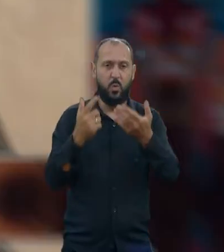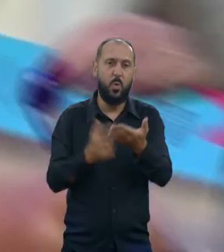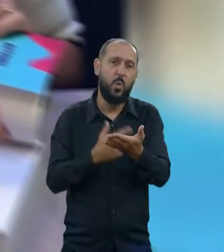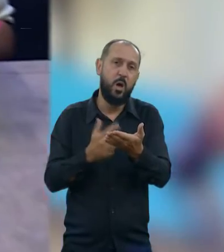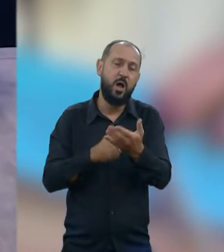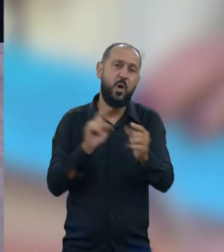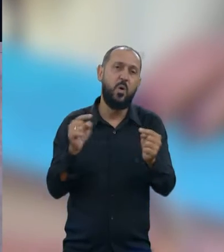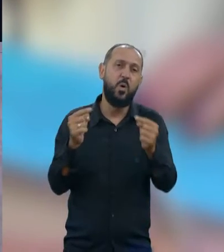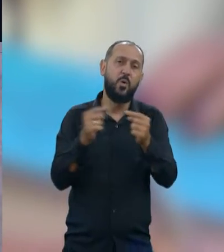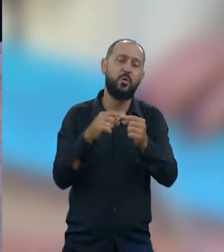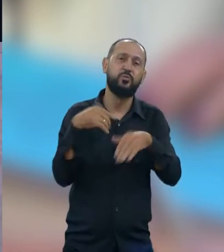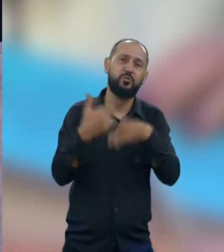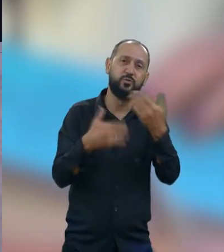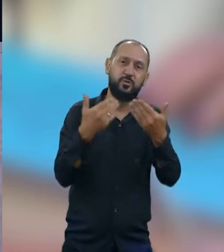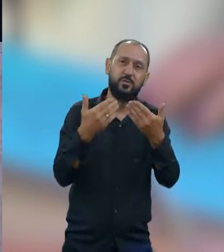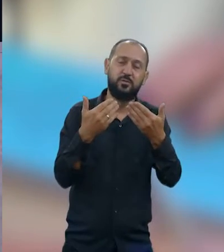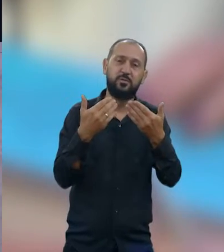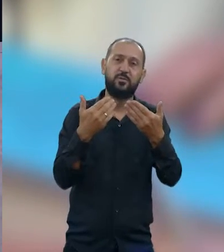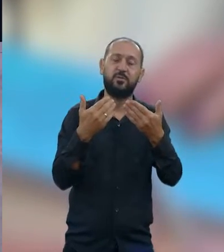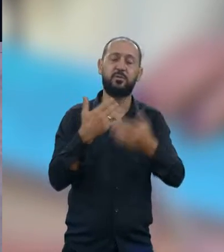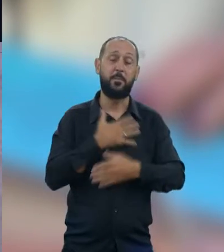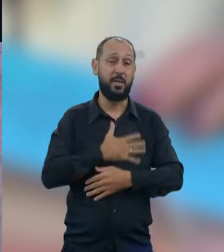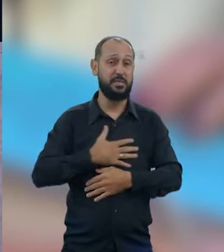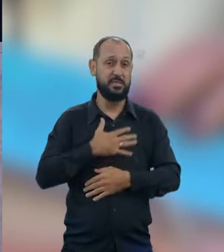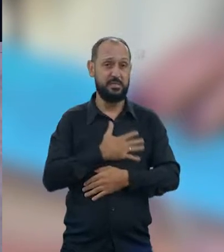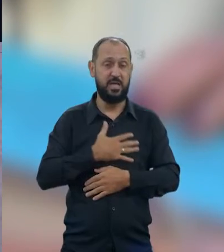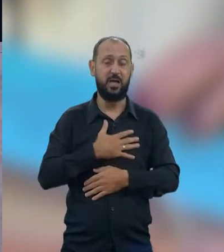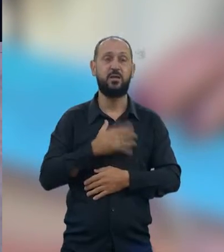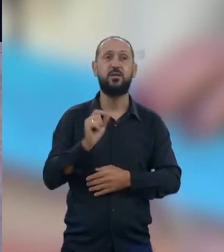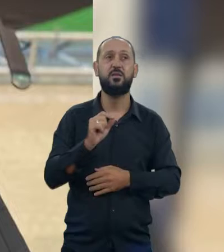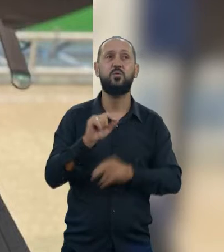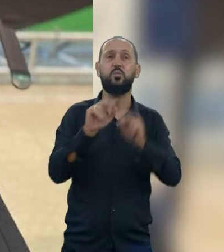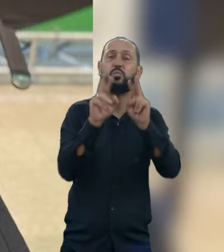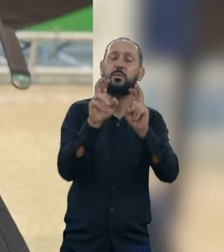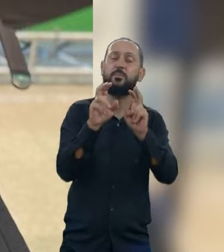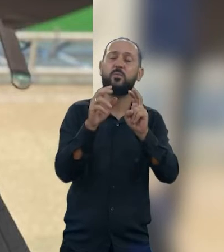ao desenvolvimento do bem-estar e ao manejo de questões que